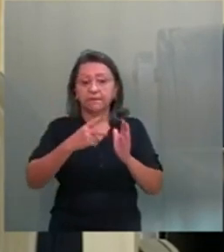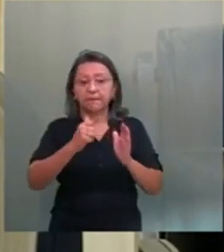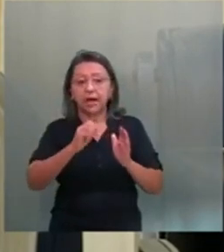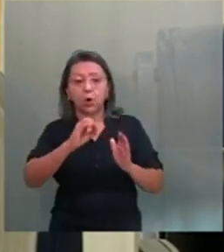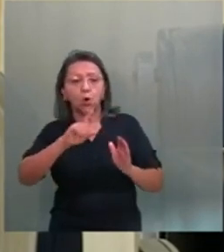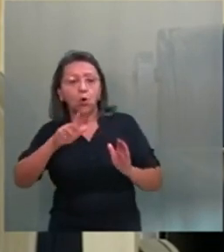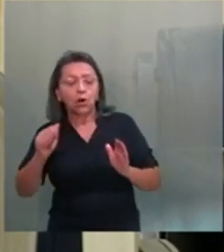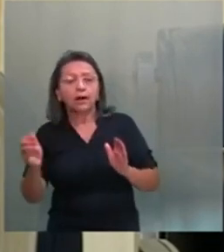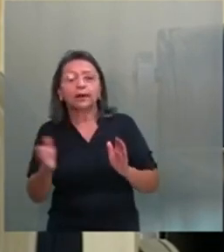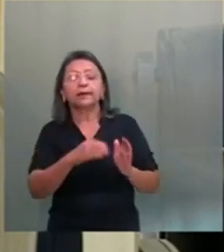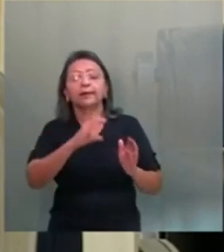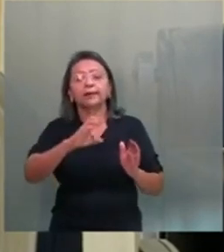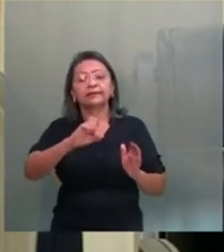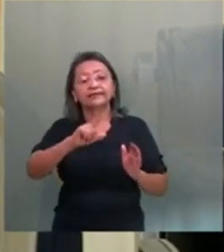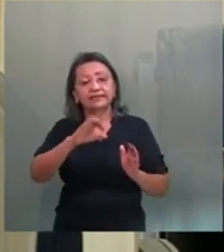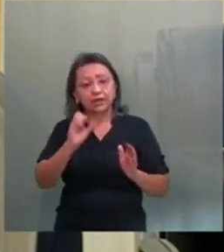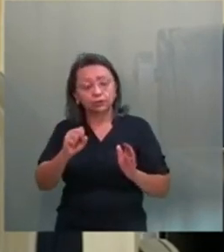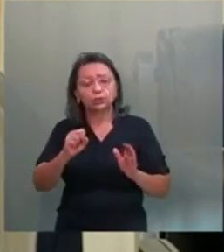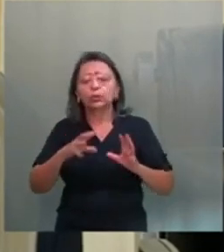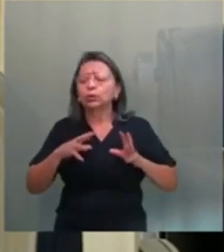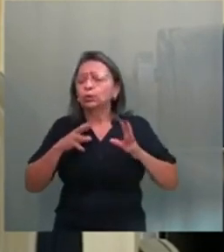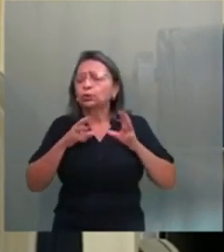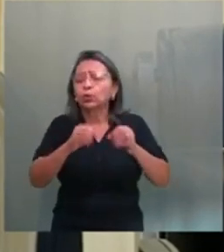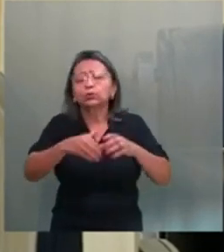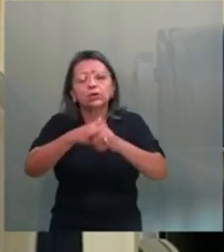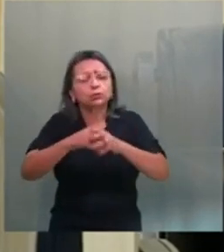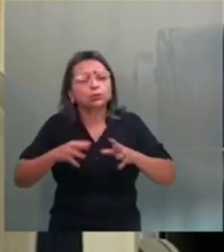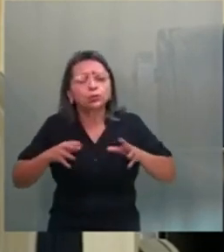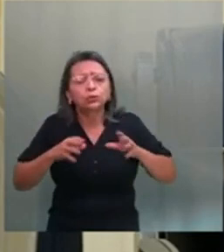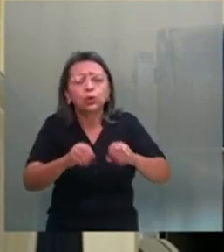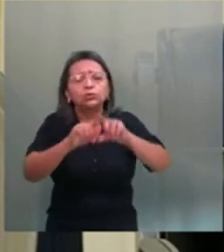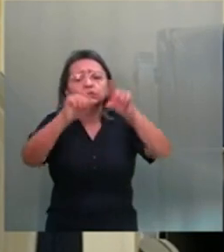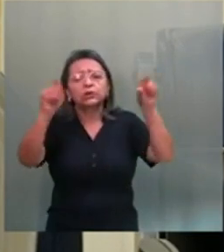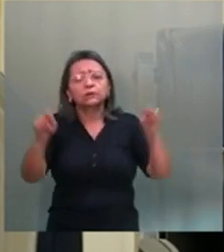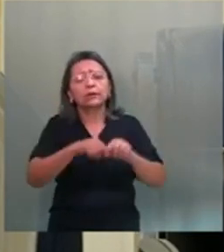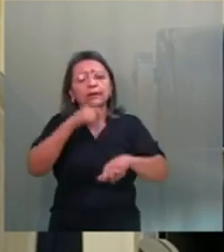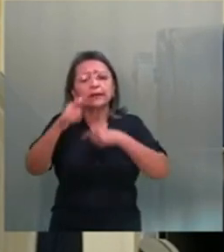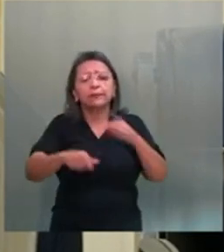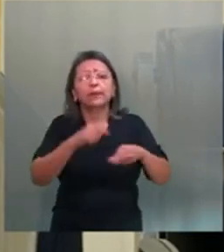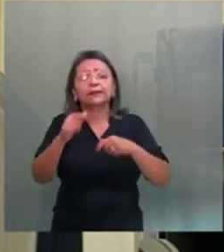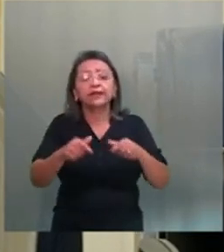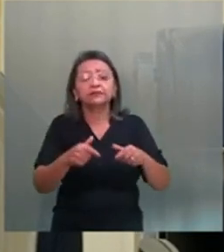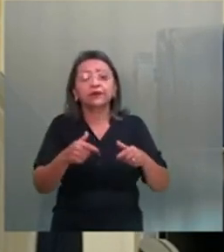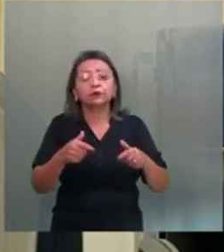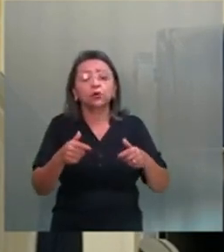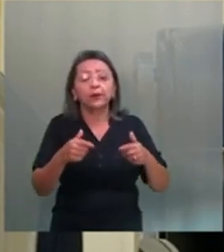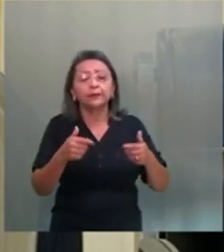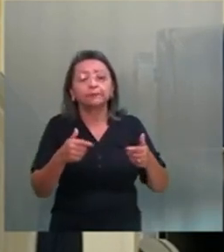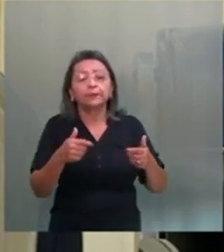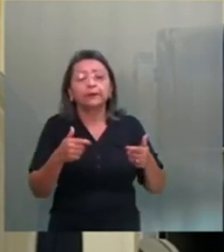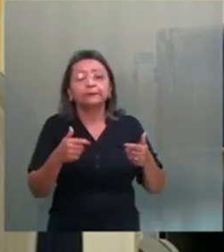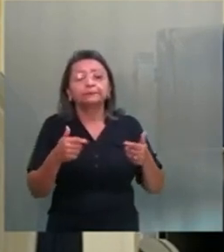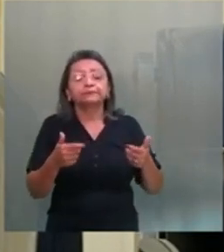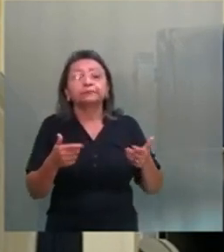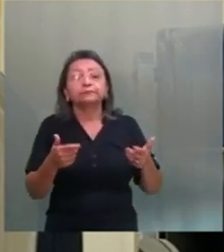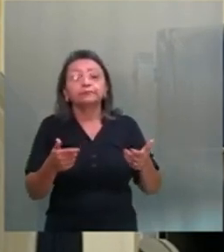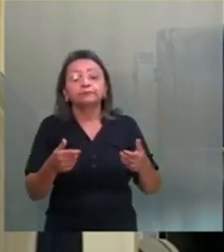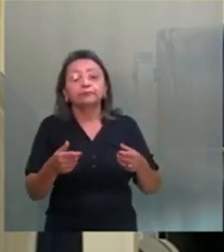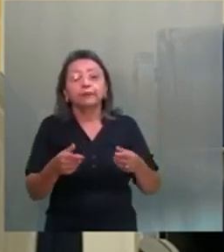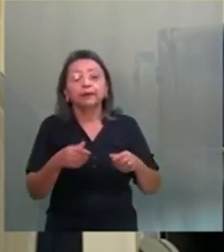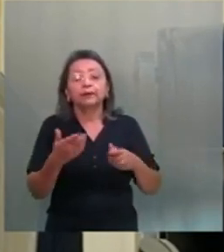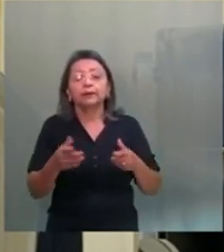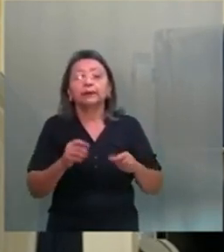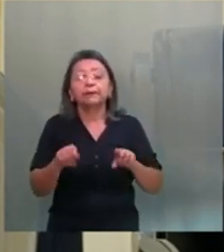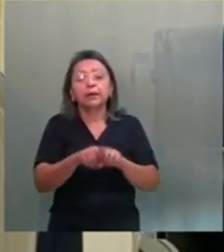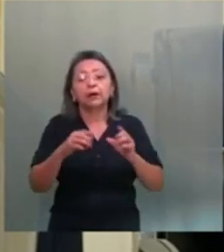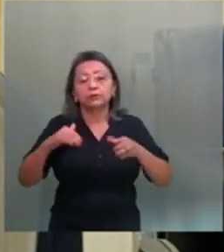Paola Lima e Celso Cavalcante de Melo, todos os servidores que trabalham incansavelmente para bem informar os cidadãos brasileiros e conectá-los